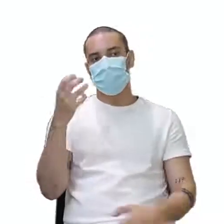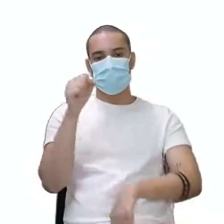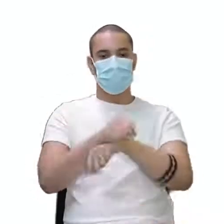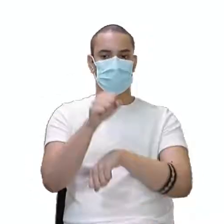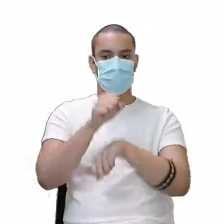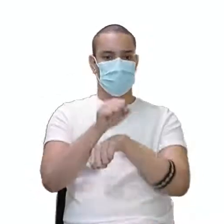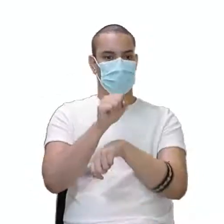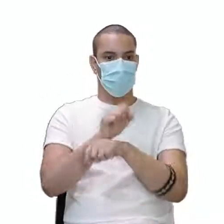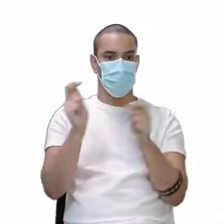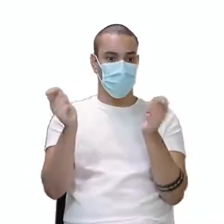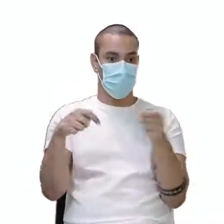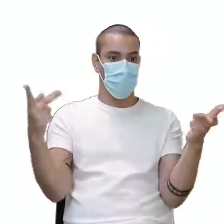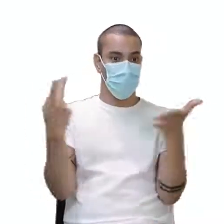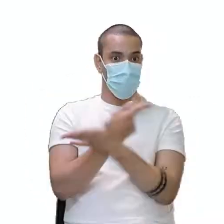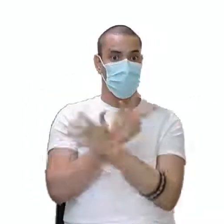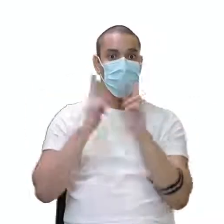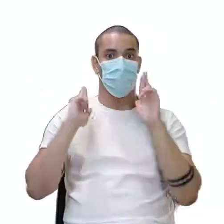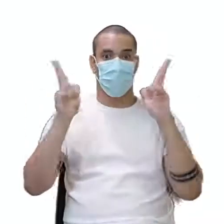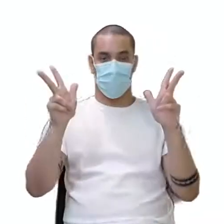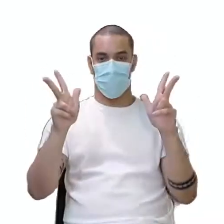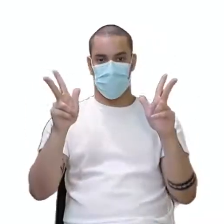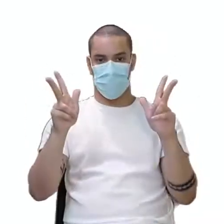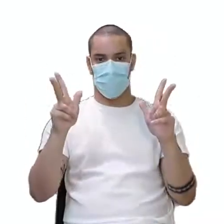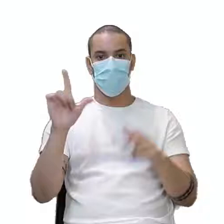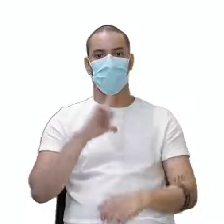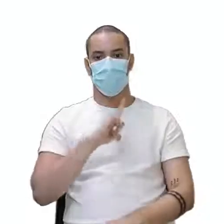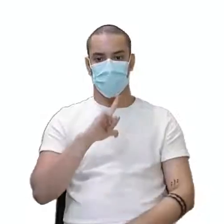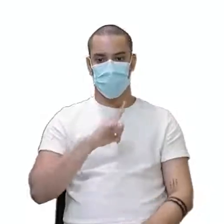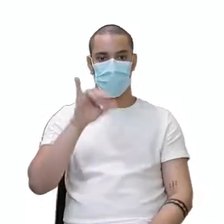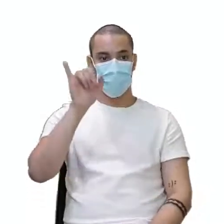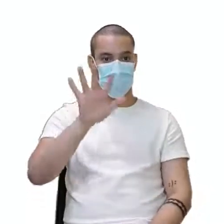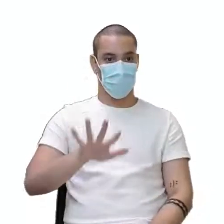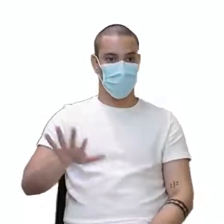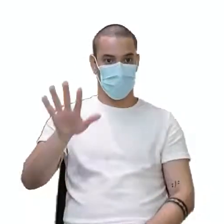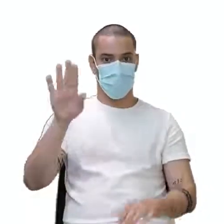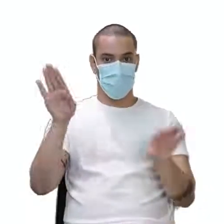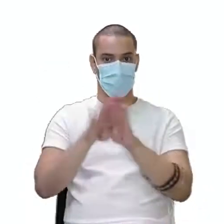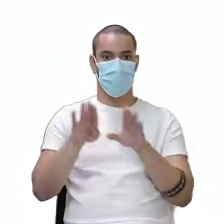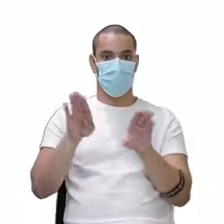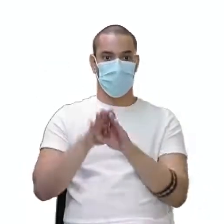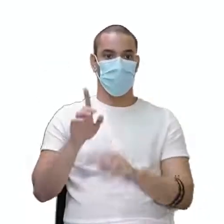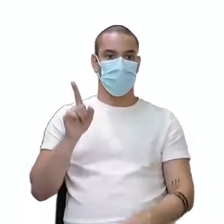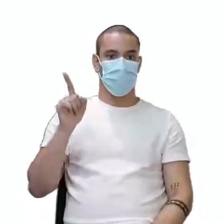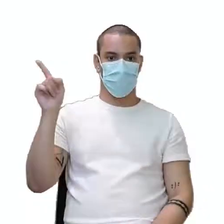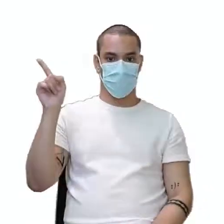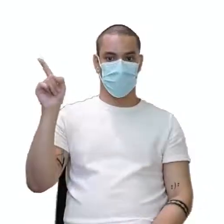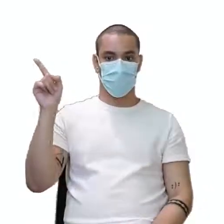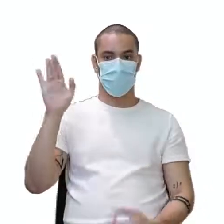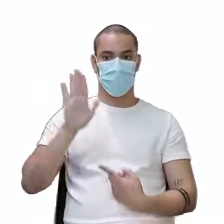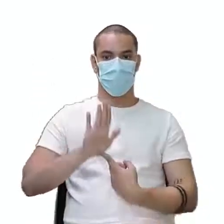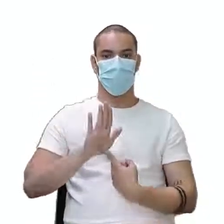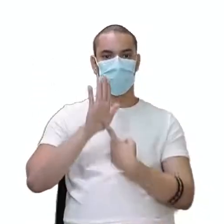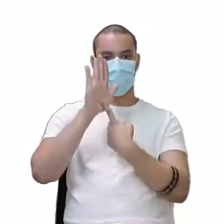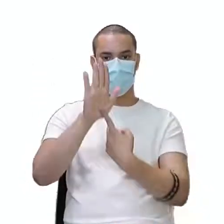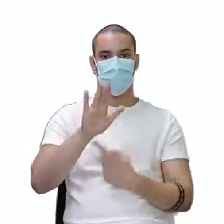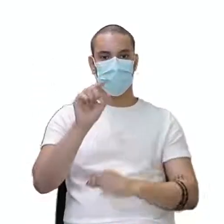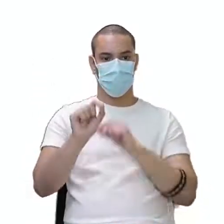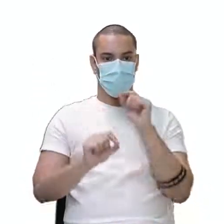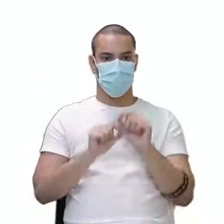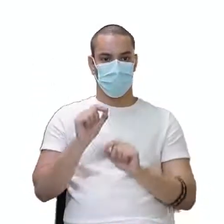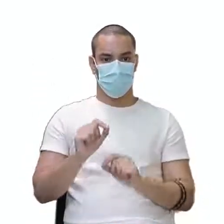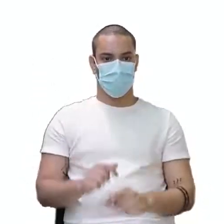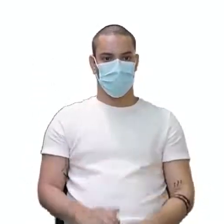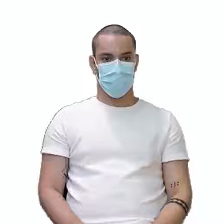coisa aconteça diferente. E aí a gente tem a imagem também aqui em cima, né, mostrando toda essa